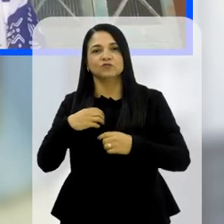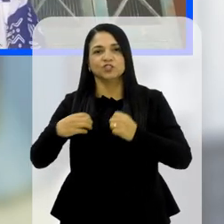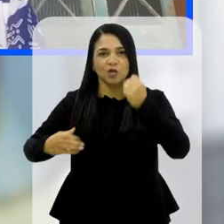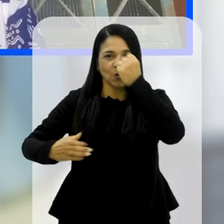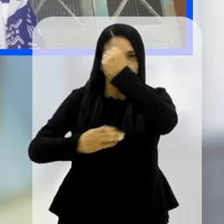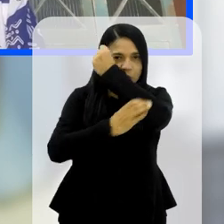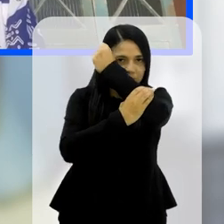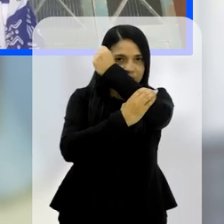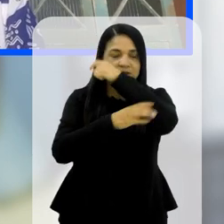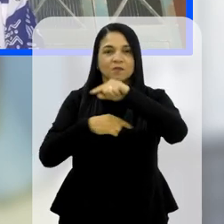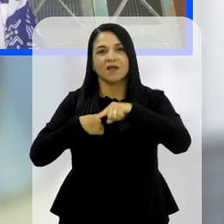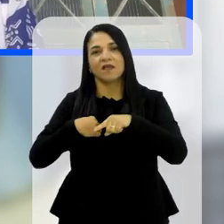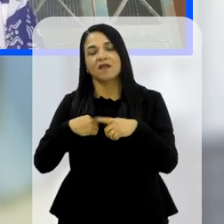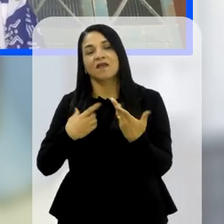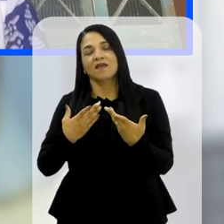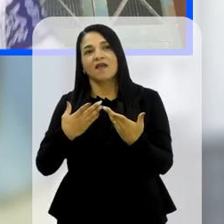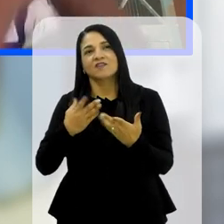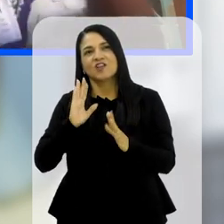fortemente.